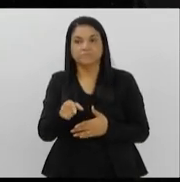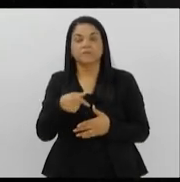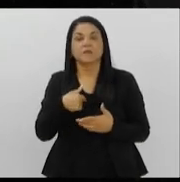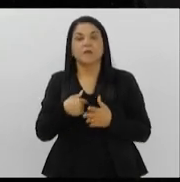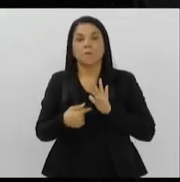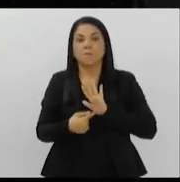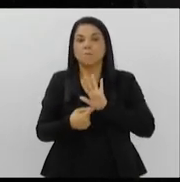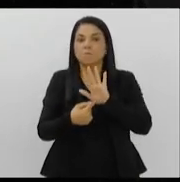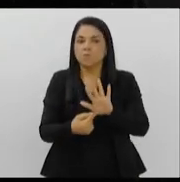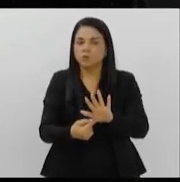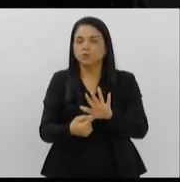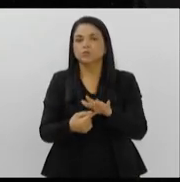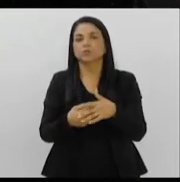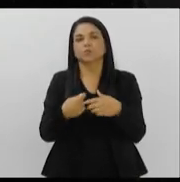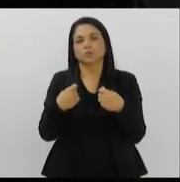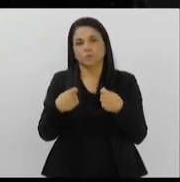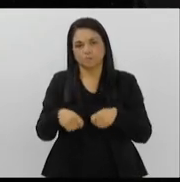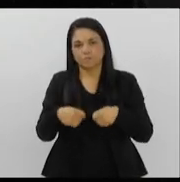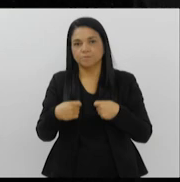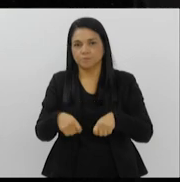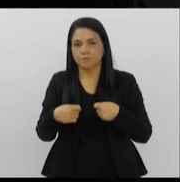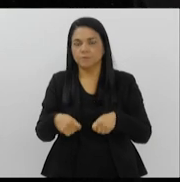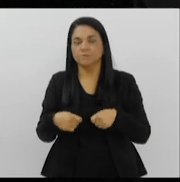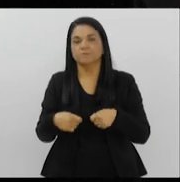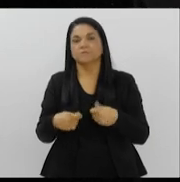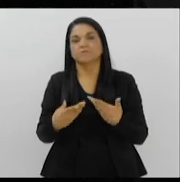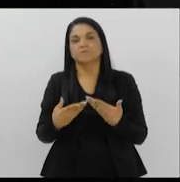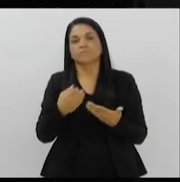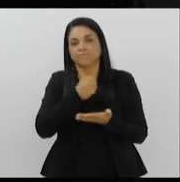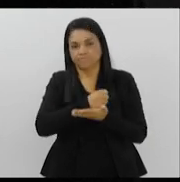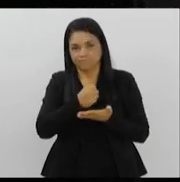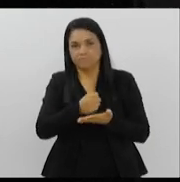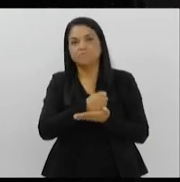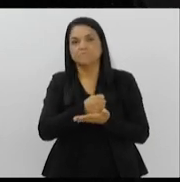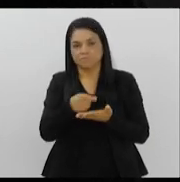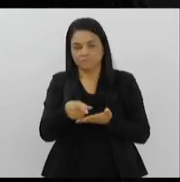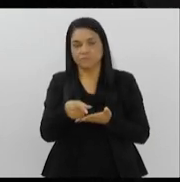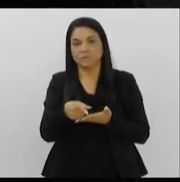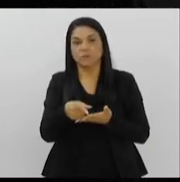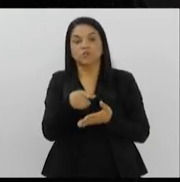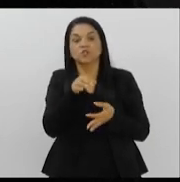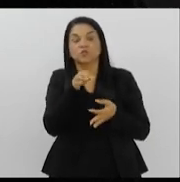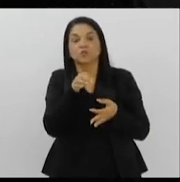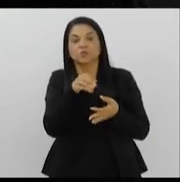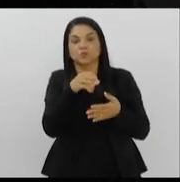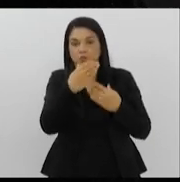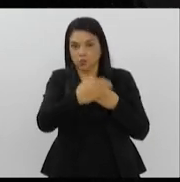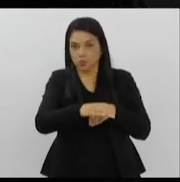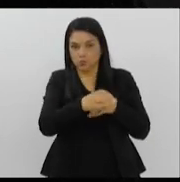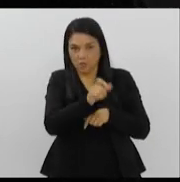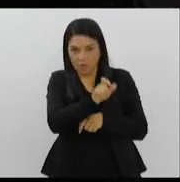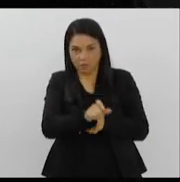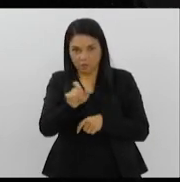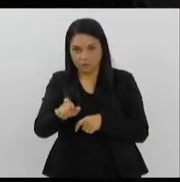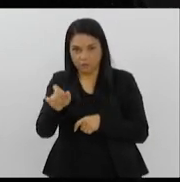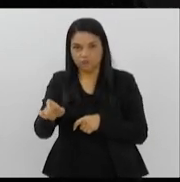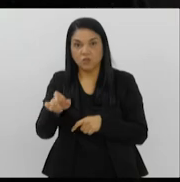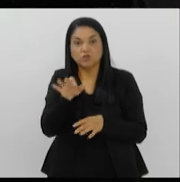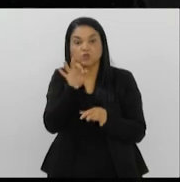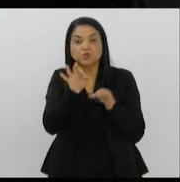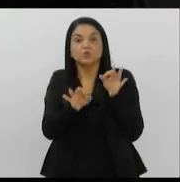a necessidade do aproveitamento desses concursados por ser de justiça, né? Por ser de